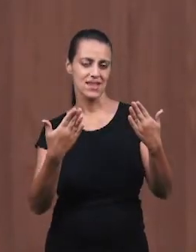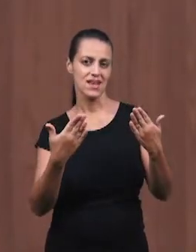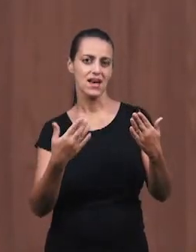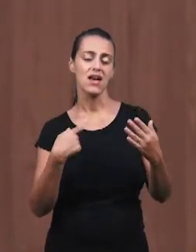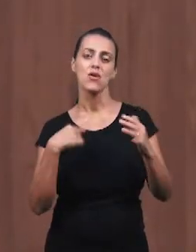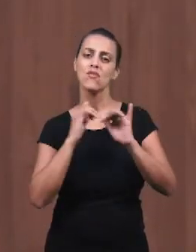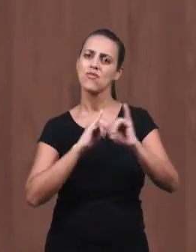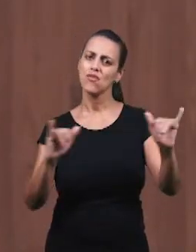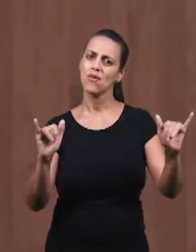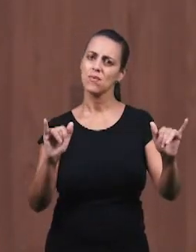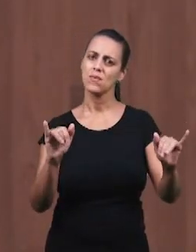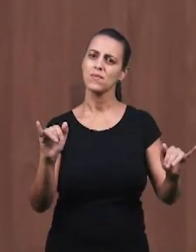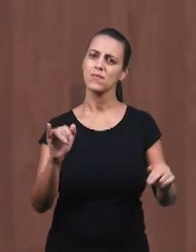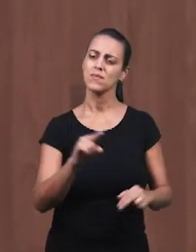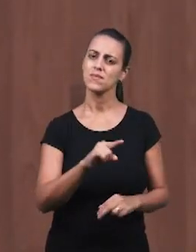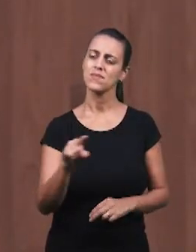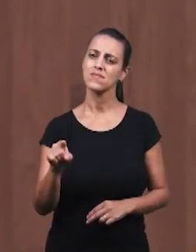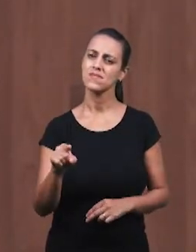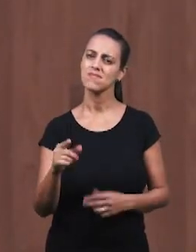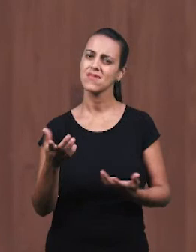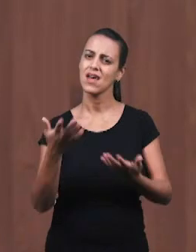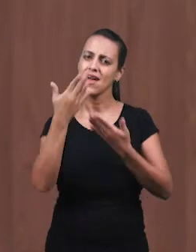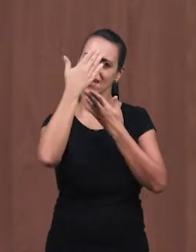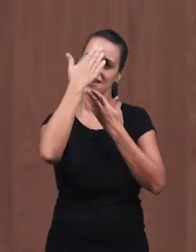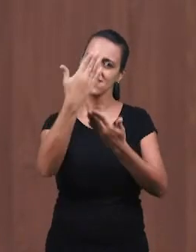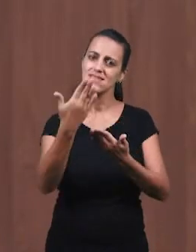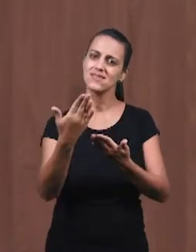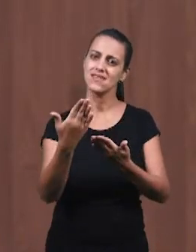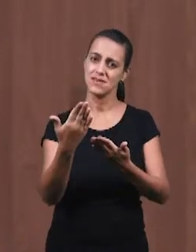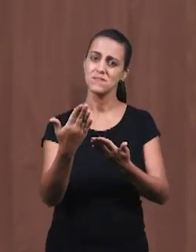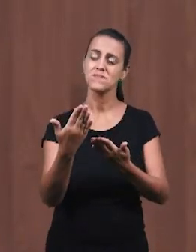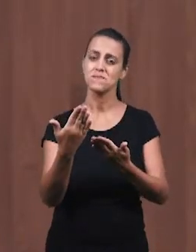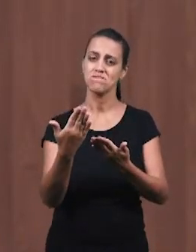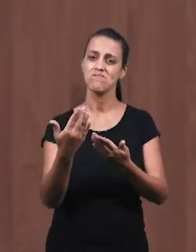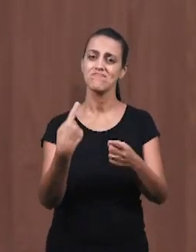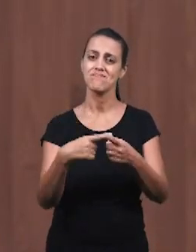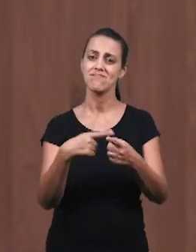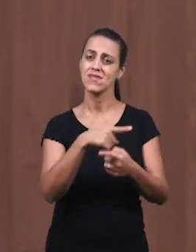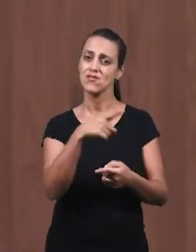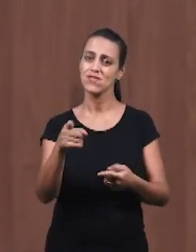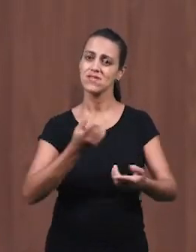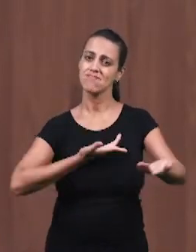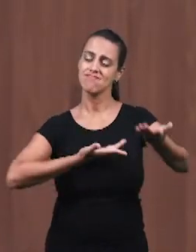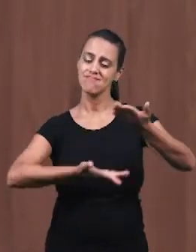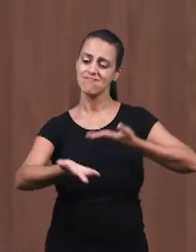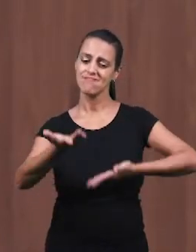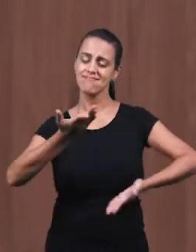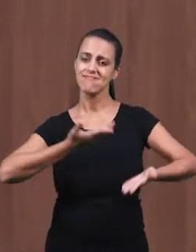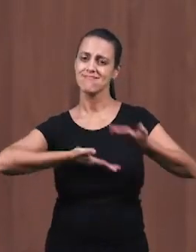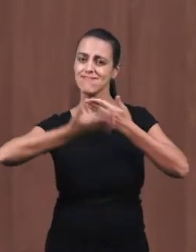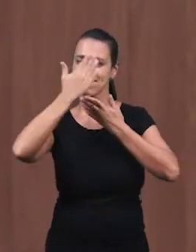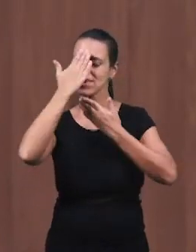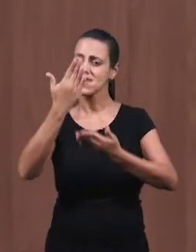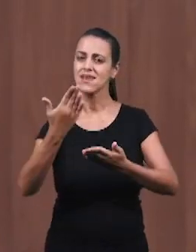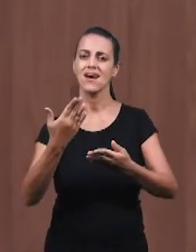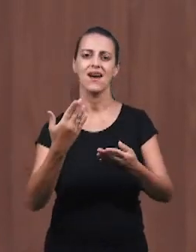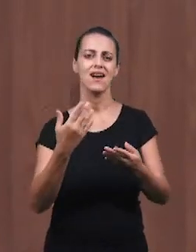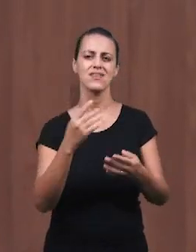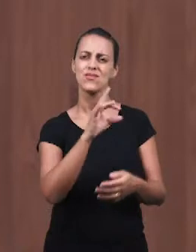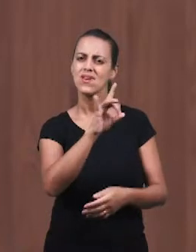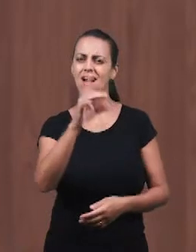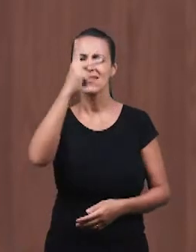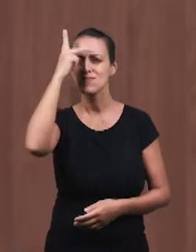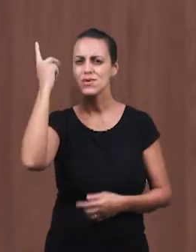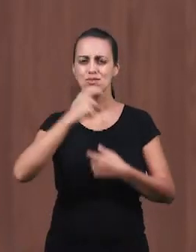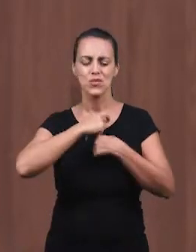e quero informar para os irmãos que nós queremos agradecer aqui a participação de cada irmão que enviou o seu vídeo,